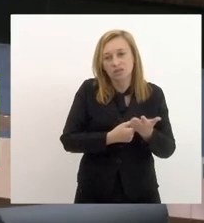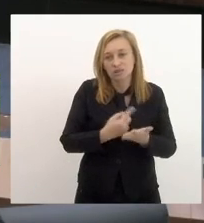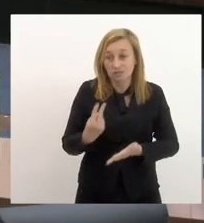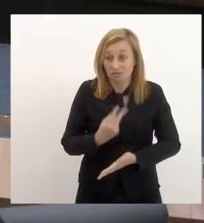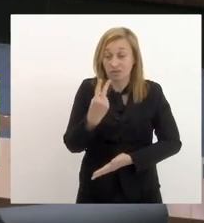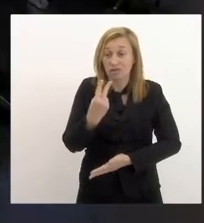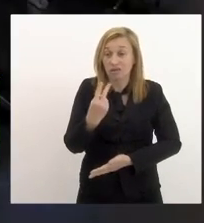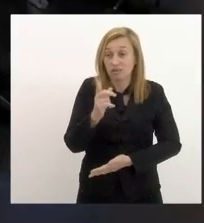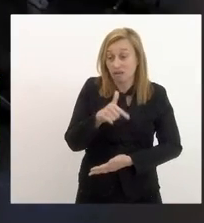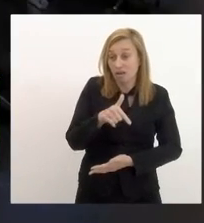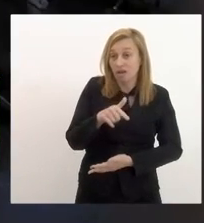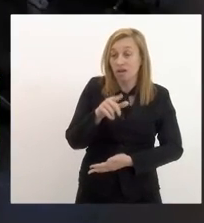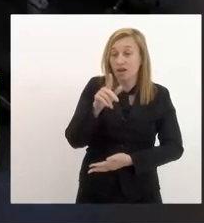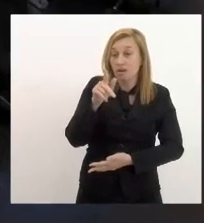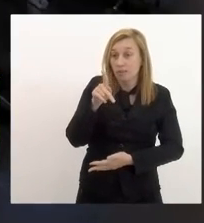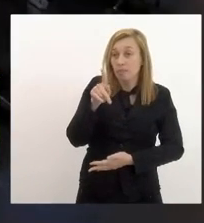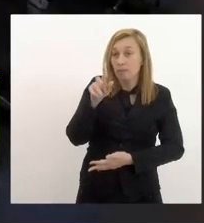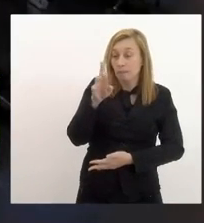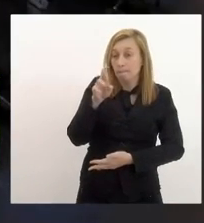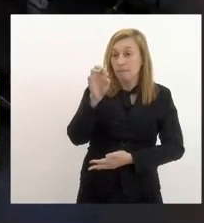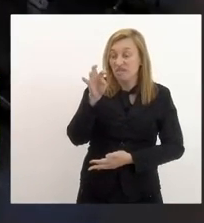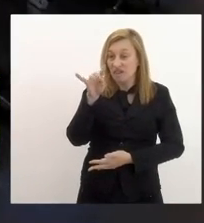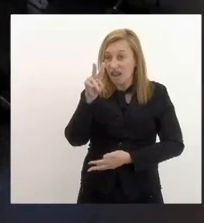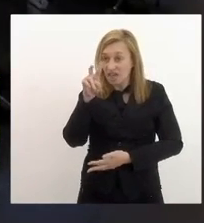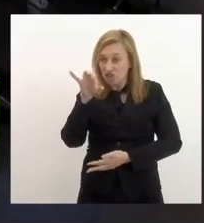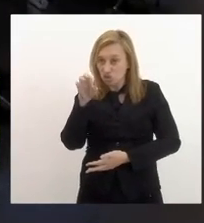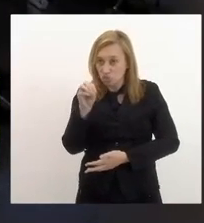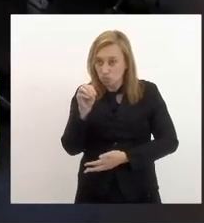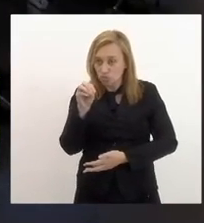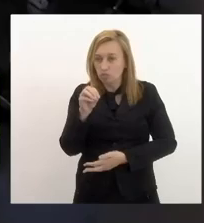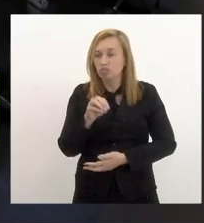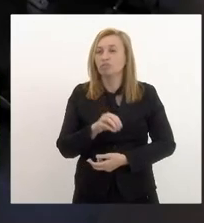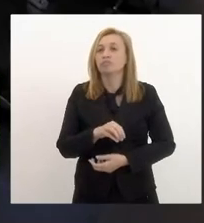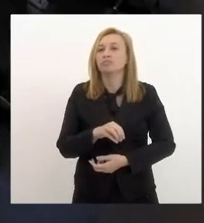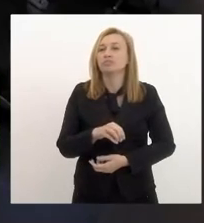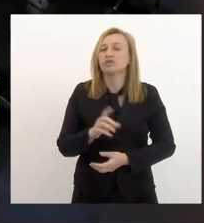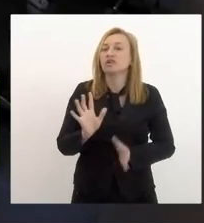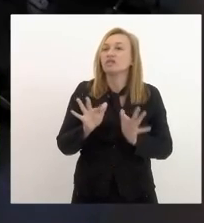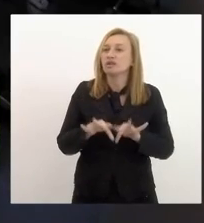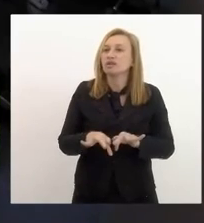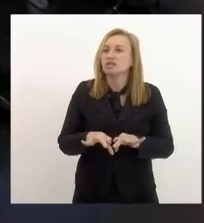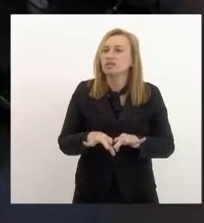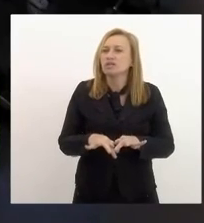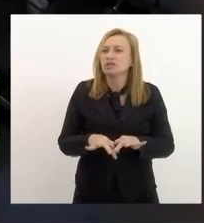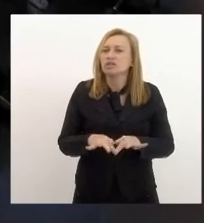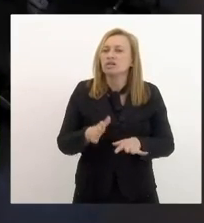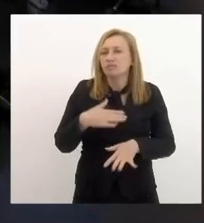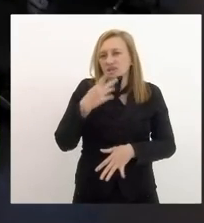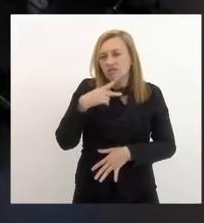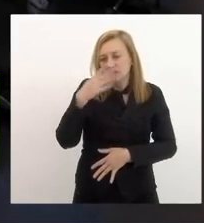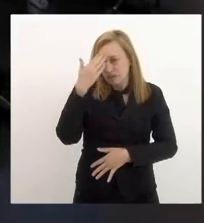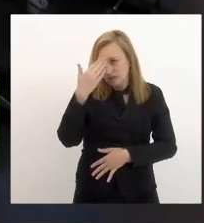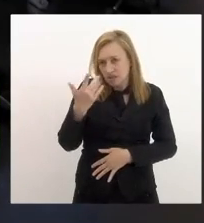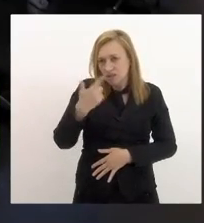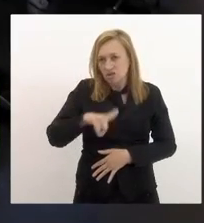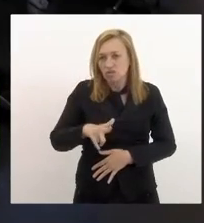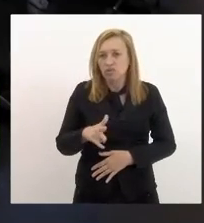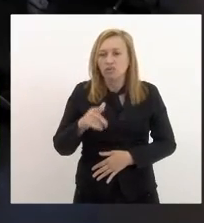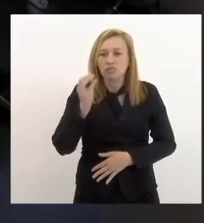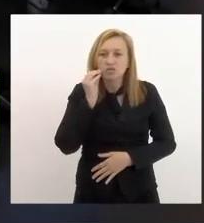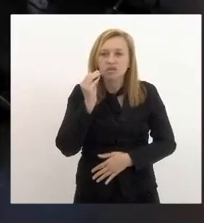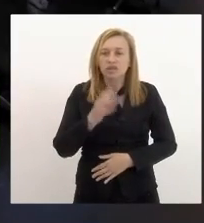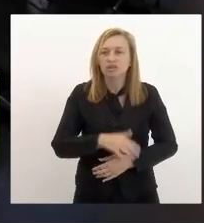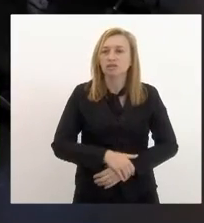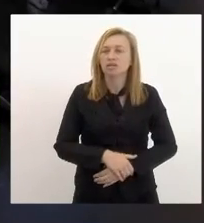privilégio né porque benefício é uma contrapartida por favor e essa foi a minha falha eu agradeço mais uma vez a